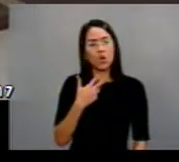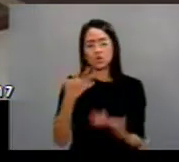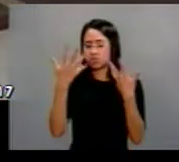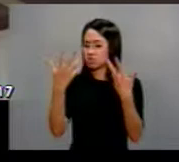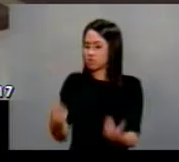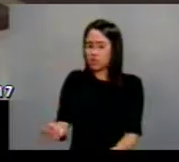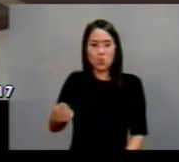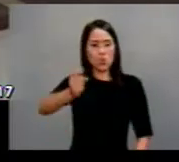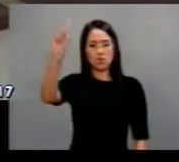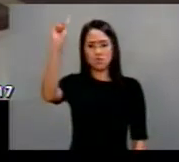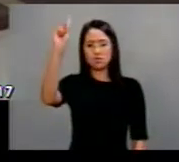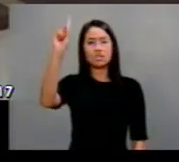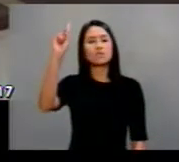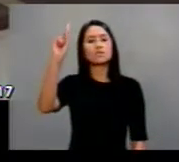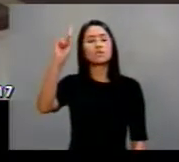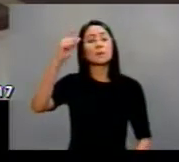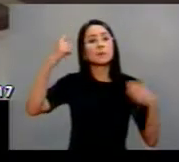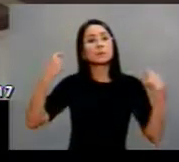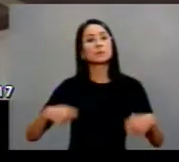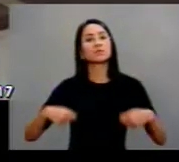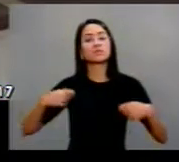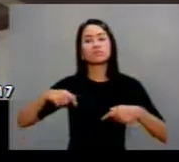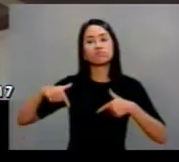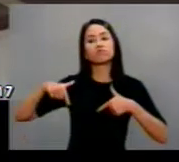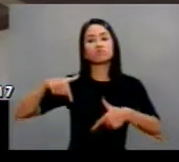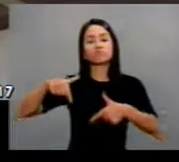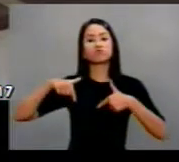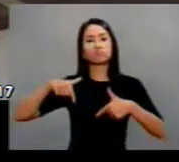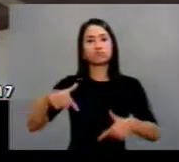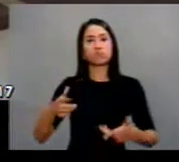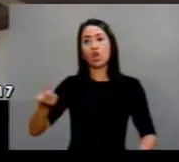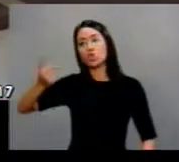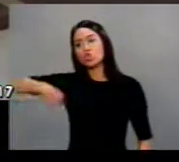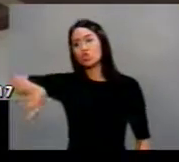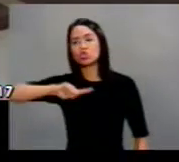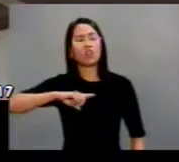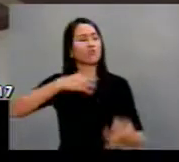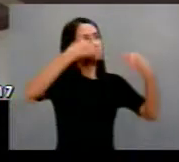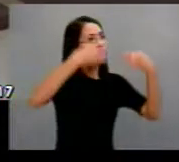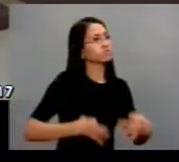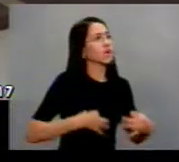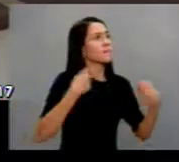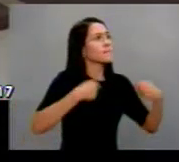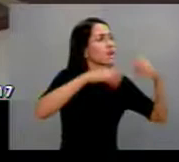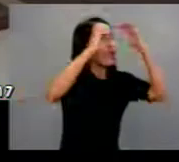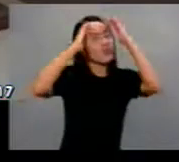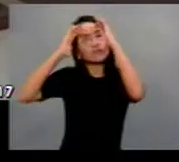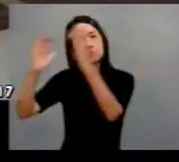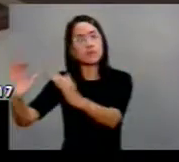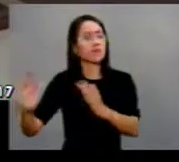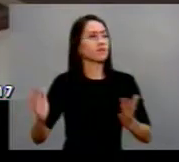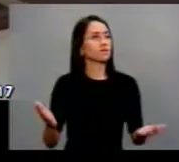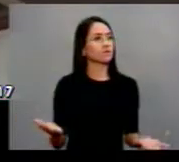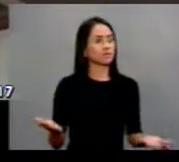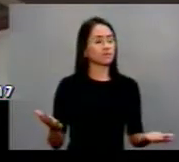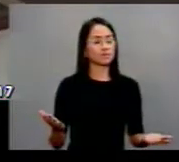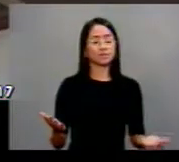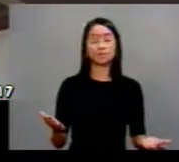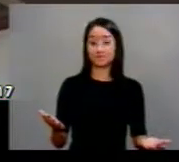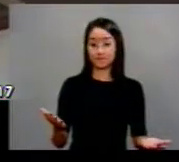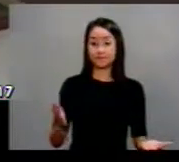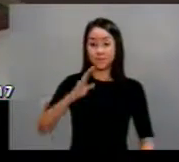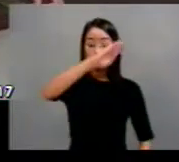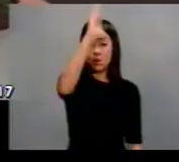os parcos direitos de dignidade que a classe trabalhadora, que as classes trabalhadoras conquistaram. O Brasil